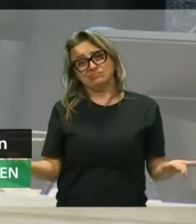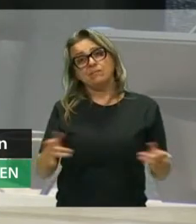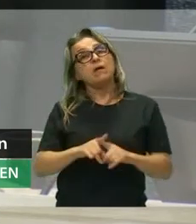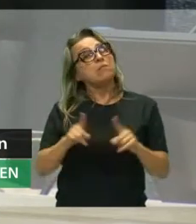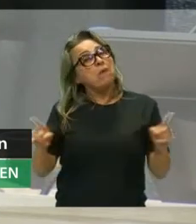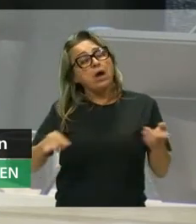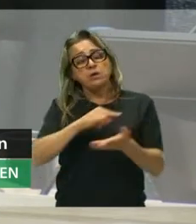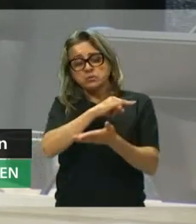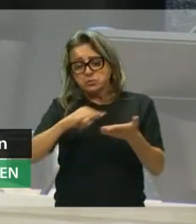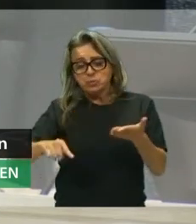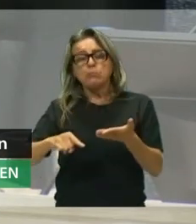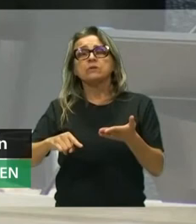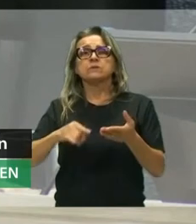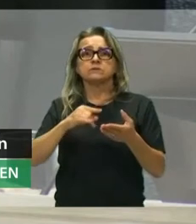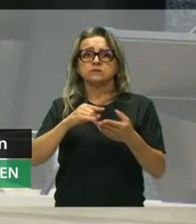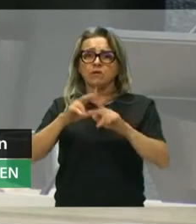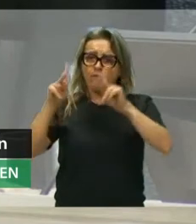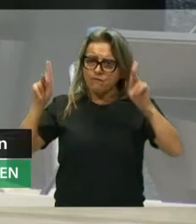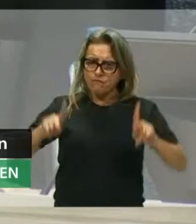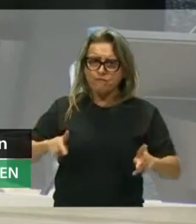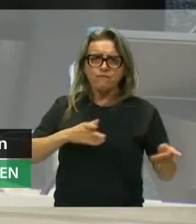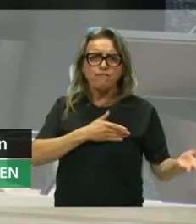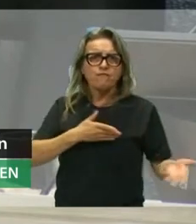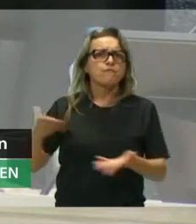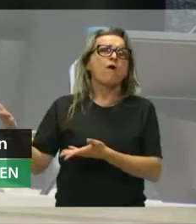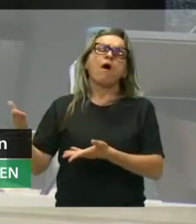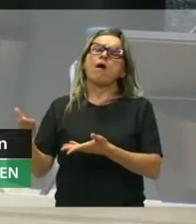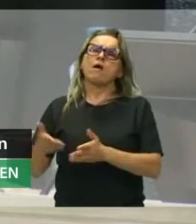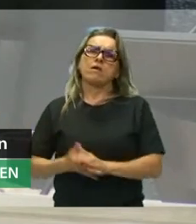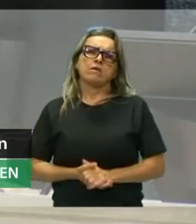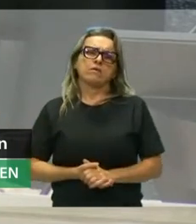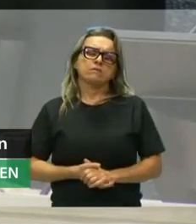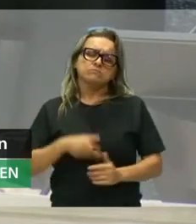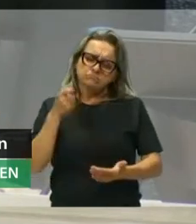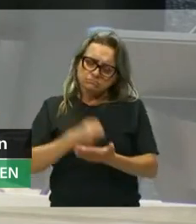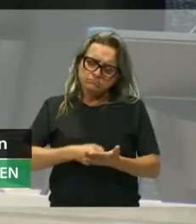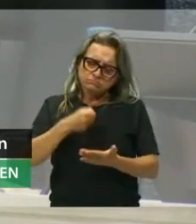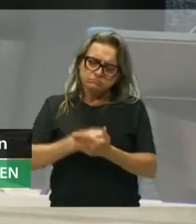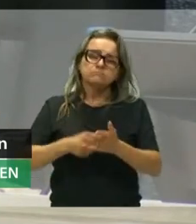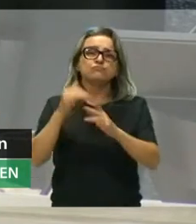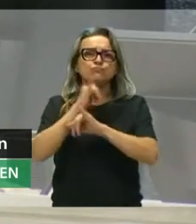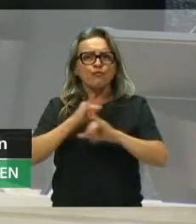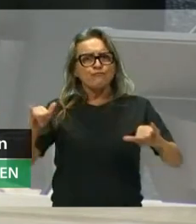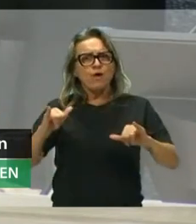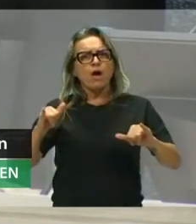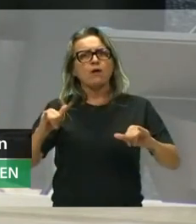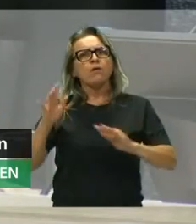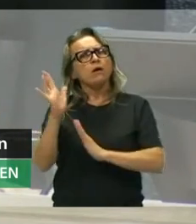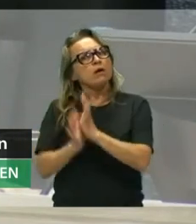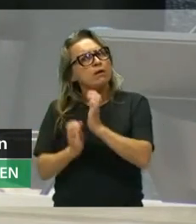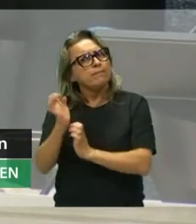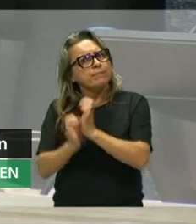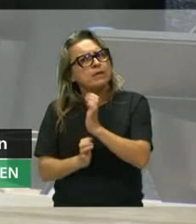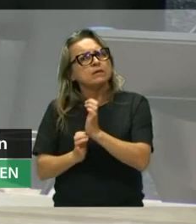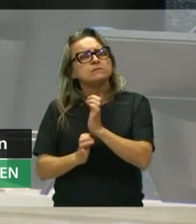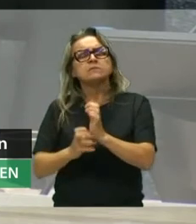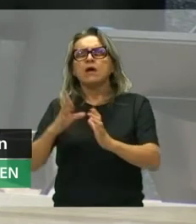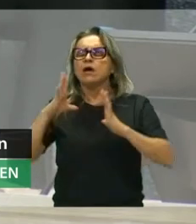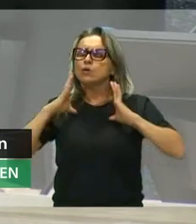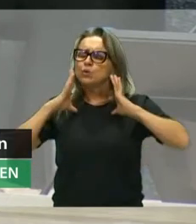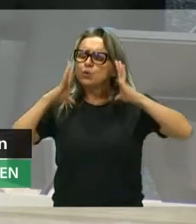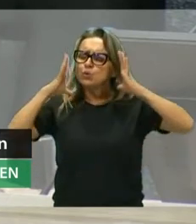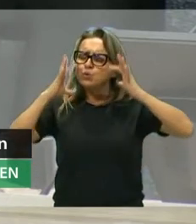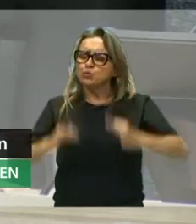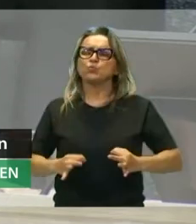documentação está indo para a promotoria da moralidade. Reafirmo que a nossa cooperação é total e absoluta